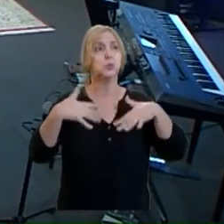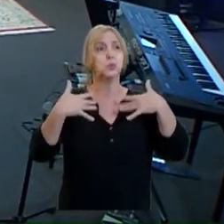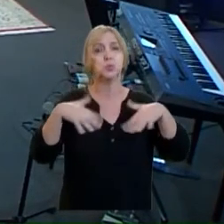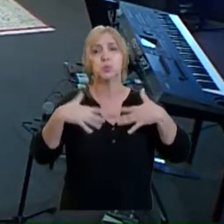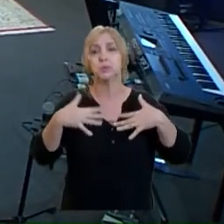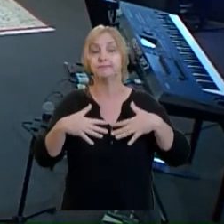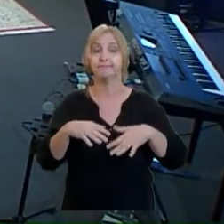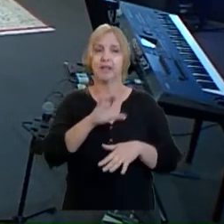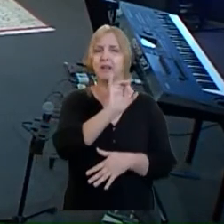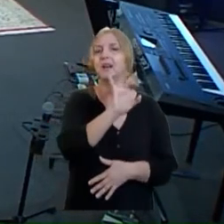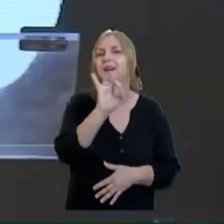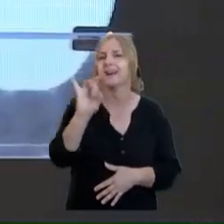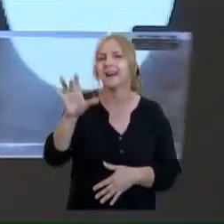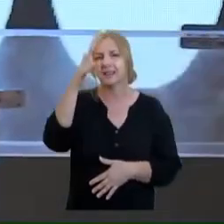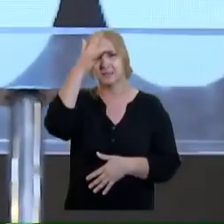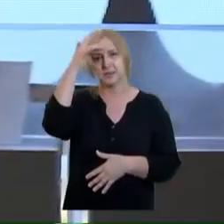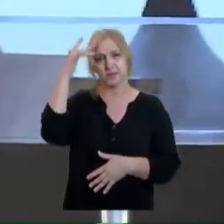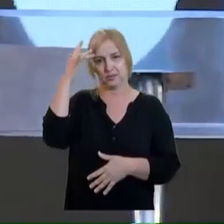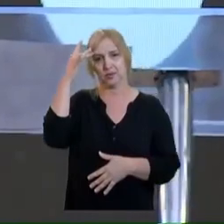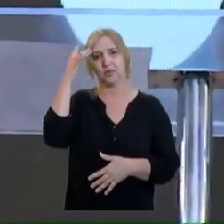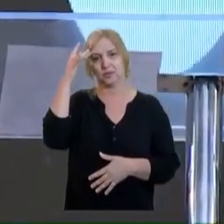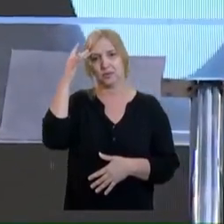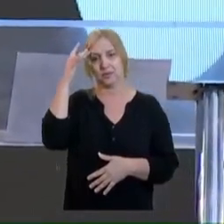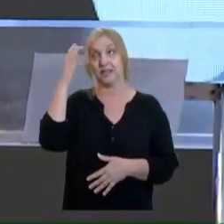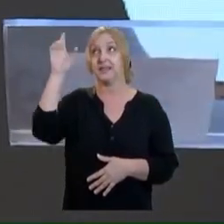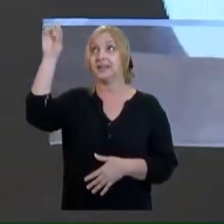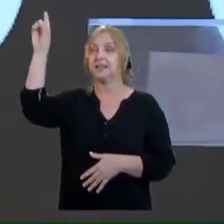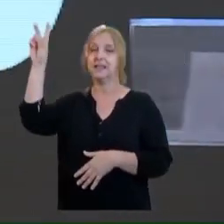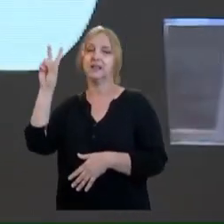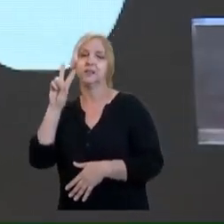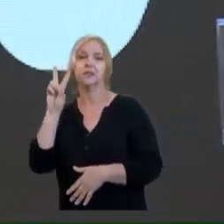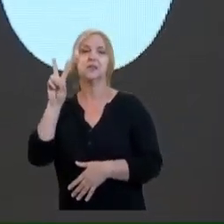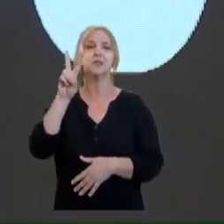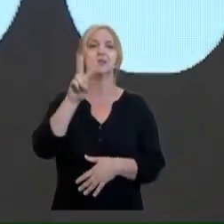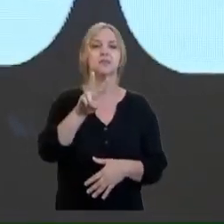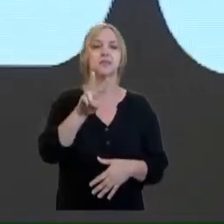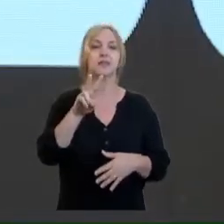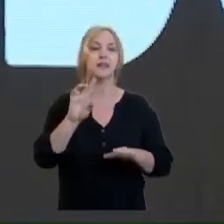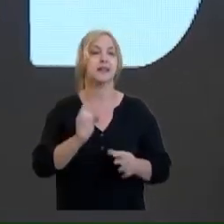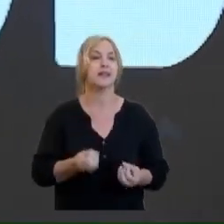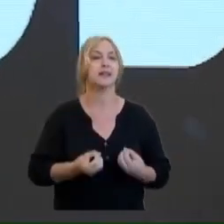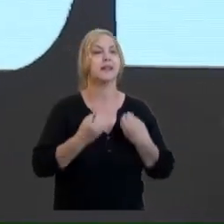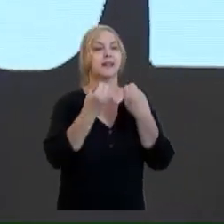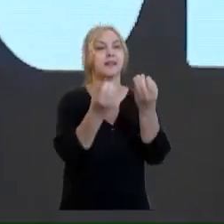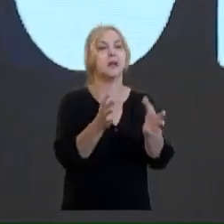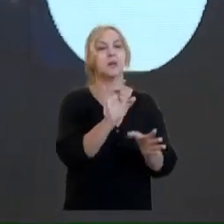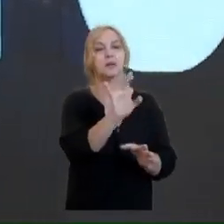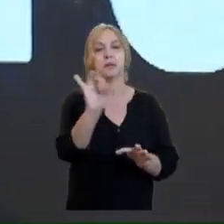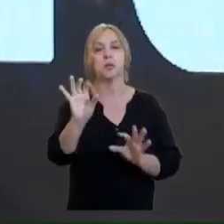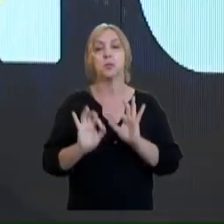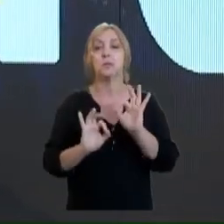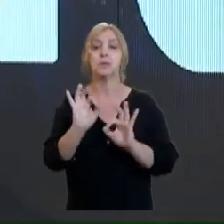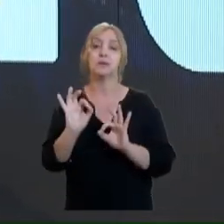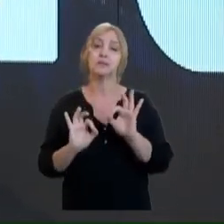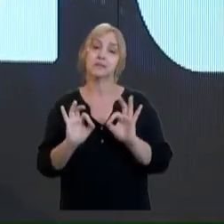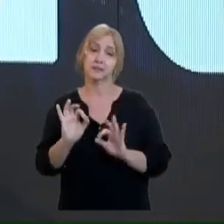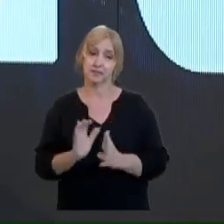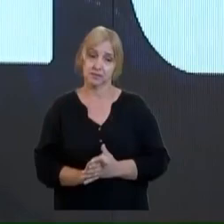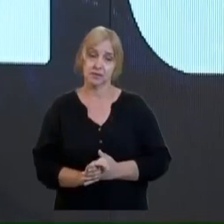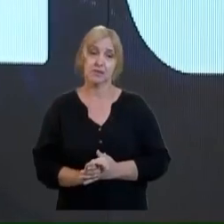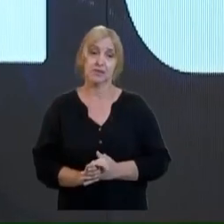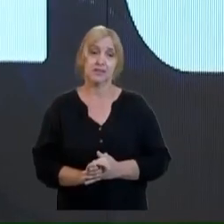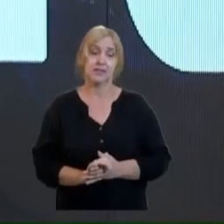Cada pessoa, aos olhos de Deus, vive, porque Deus deu para cada uma um projeto. Cada uma tem